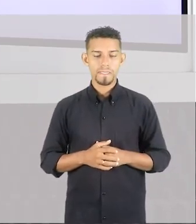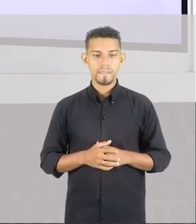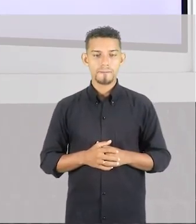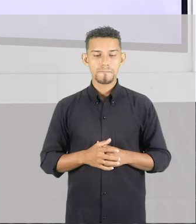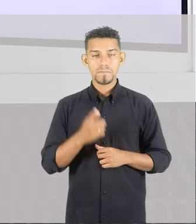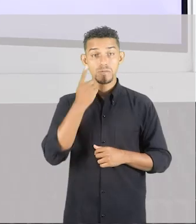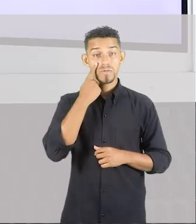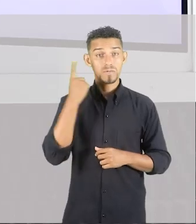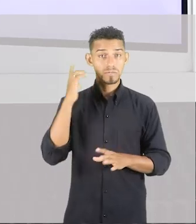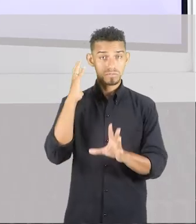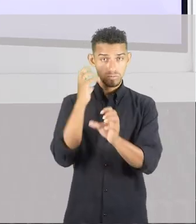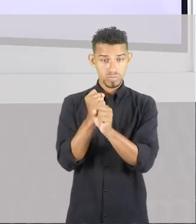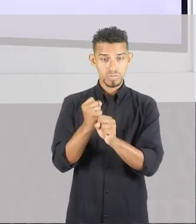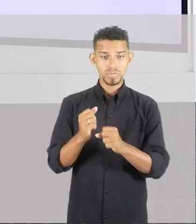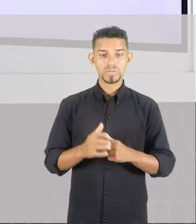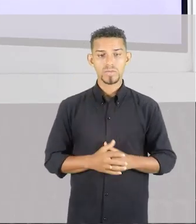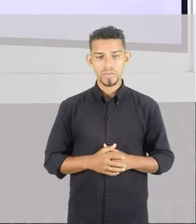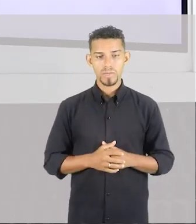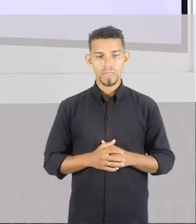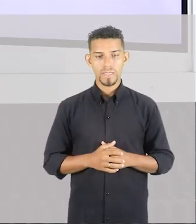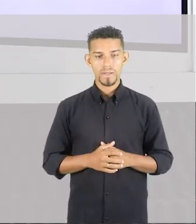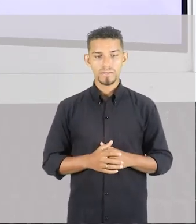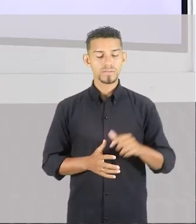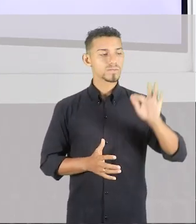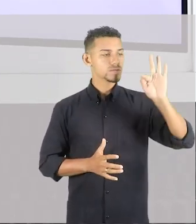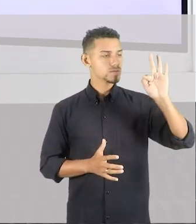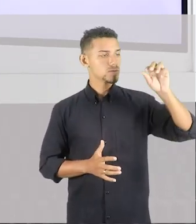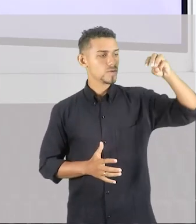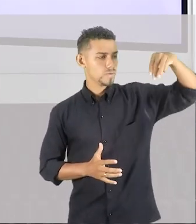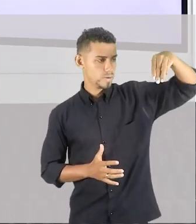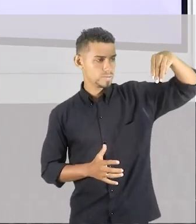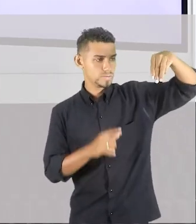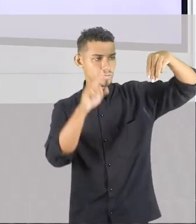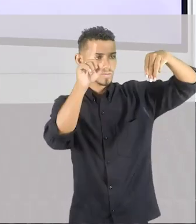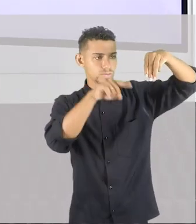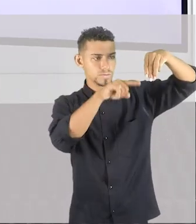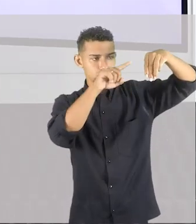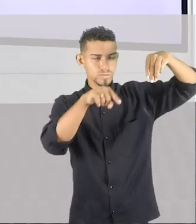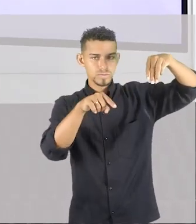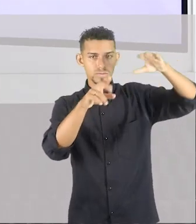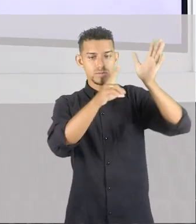Vamos para o valor. Força magnética,